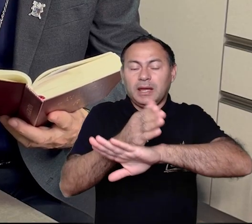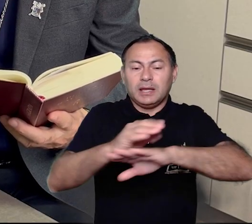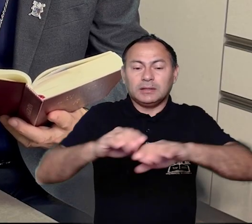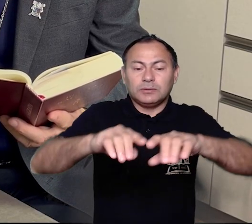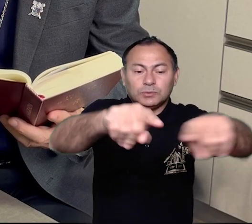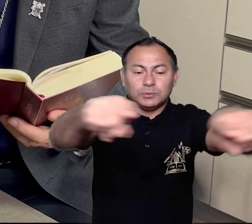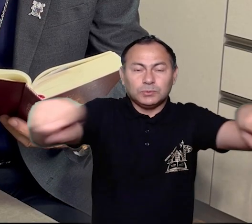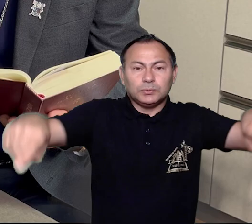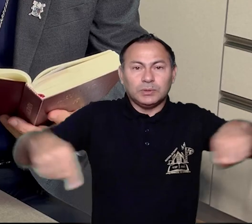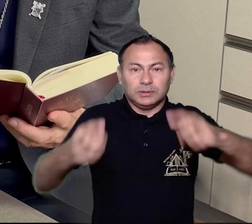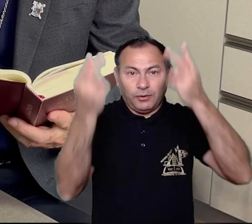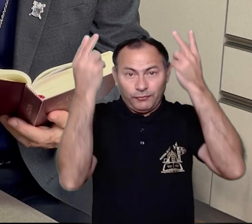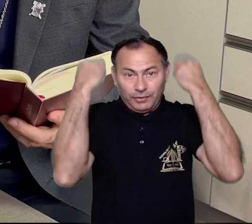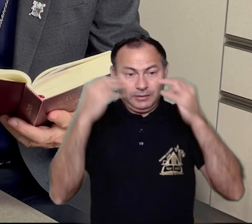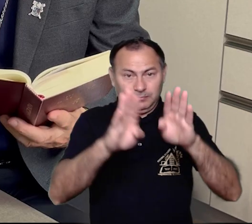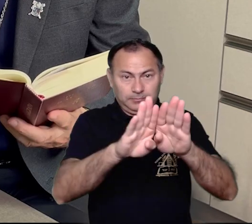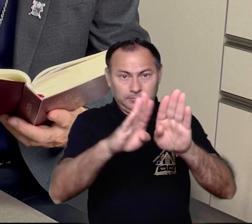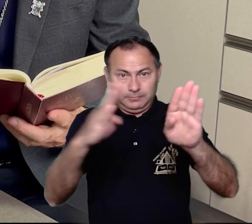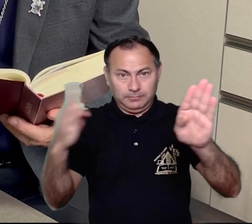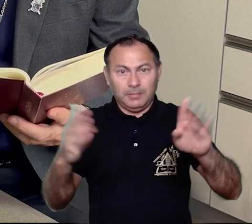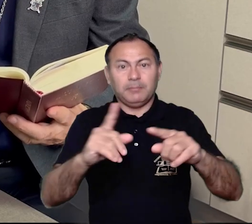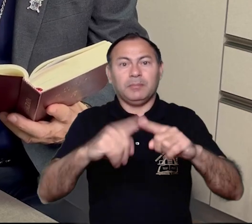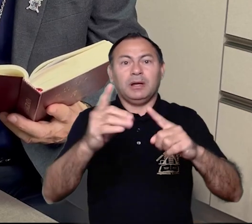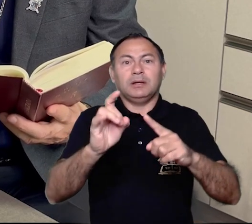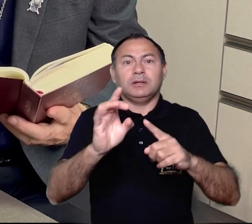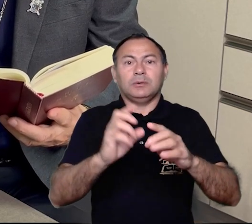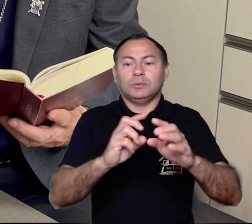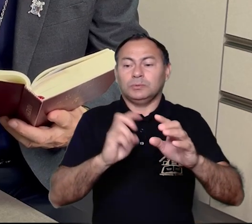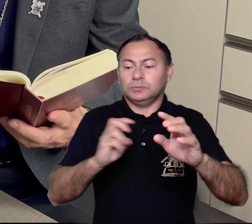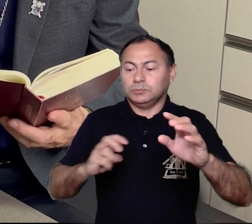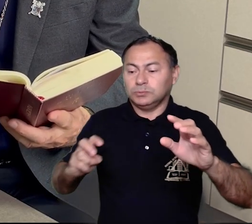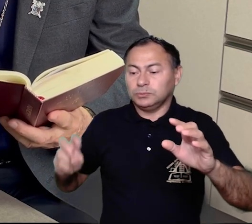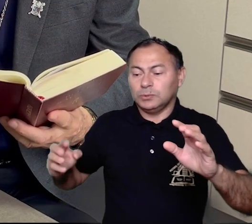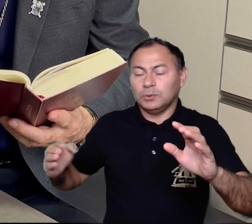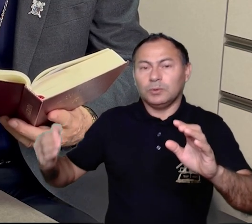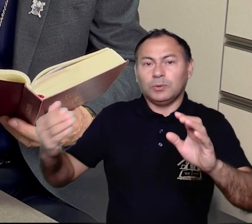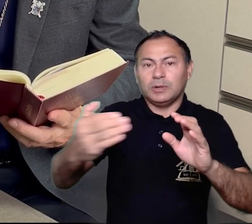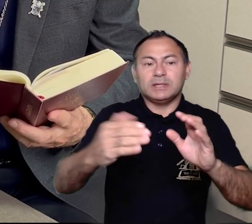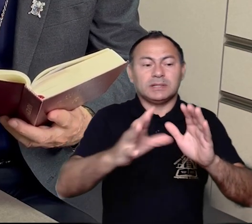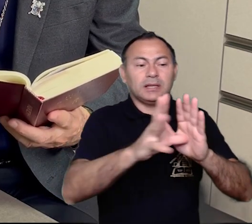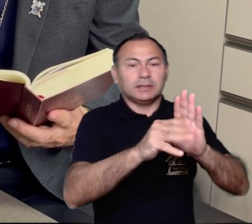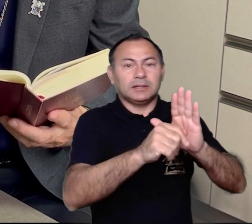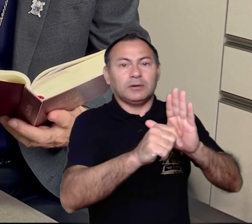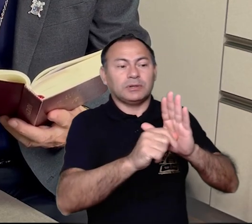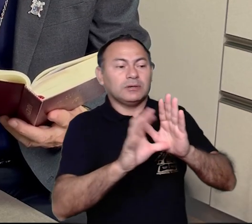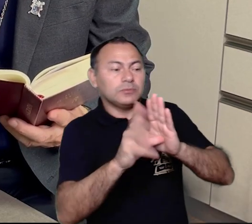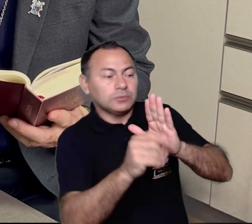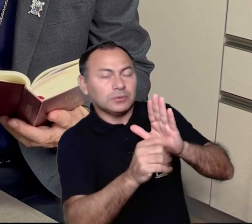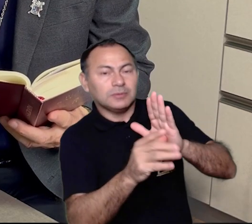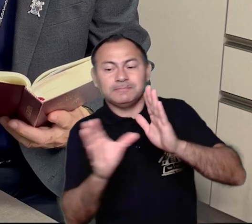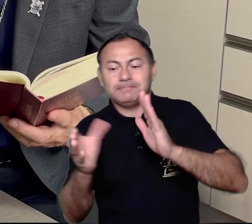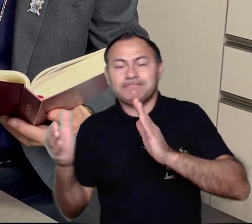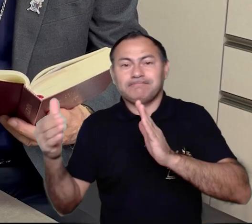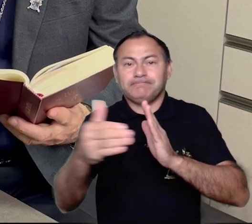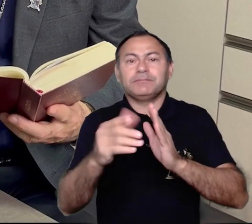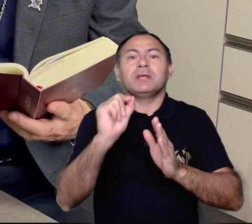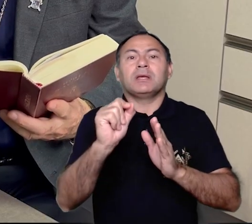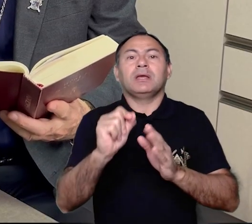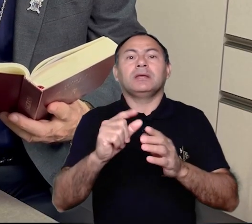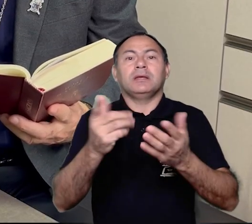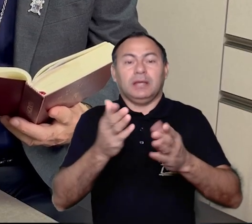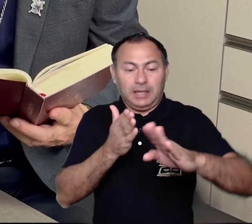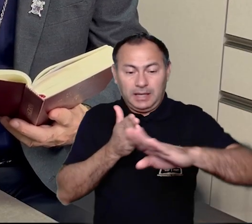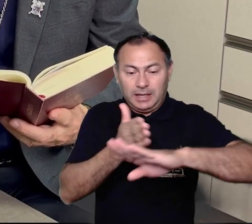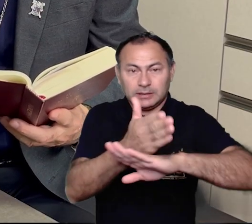das ovelhas pela porta, mas sobe por outro lugar, esse é ladrão e assaltante.